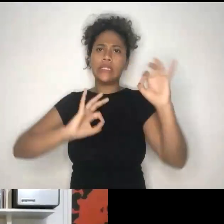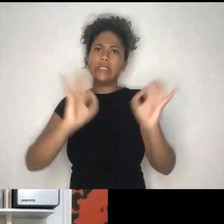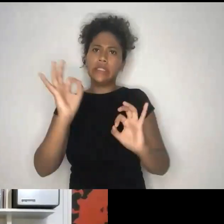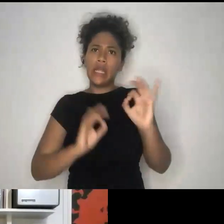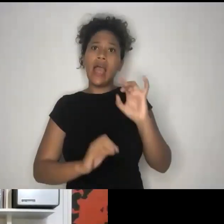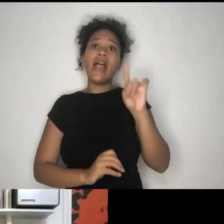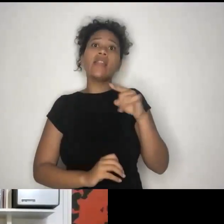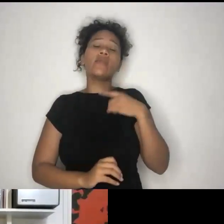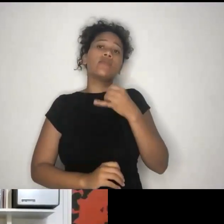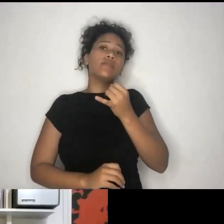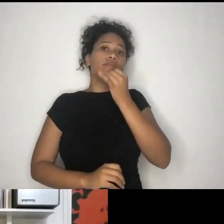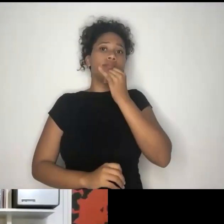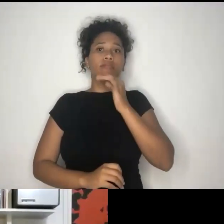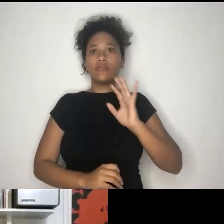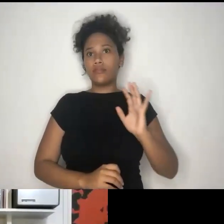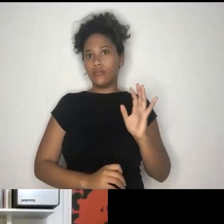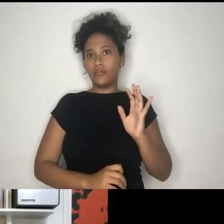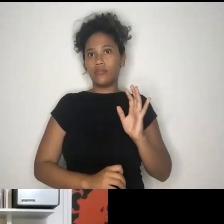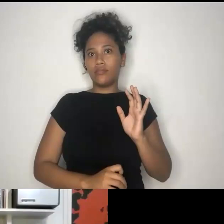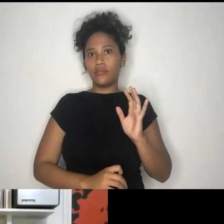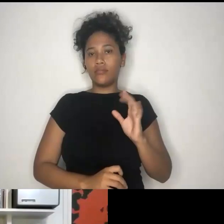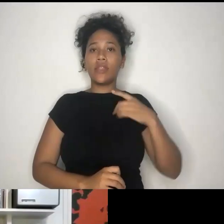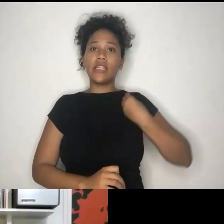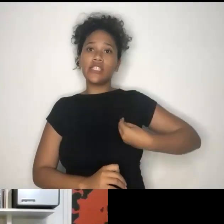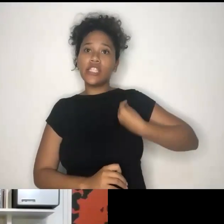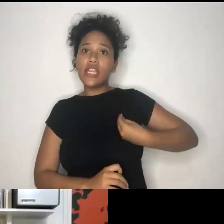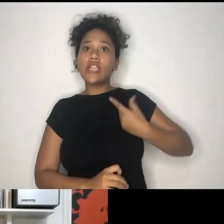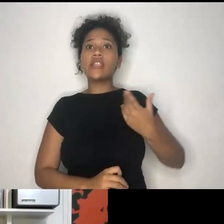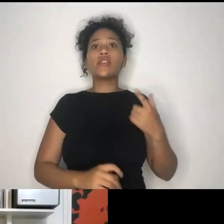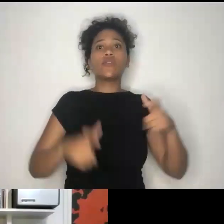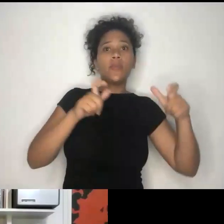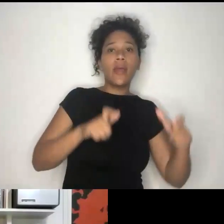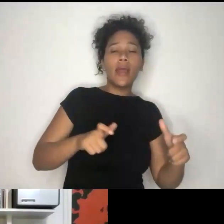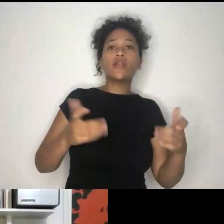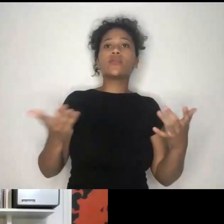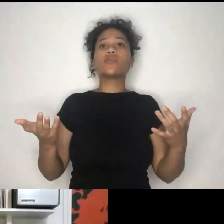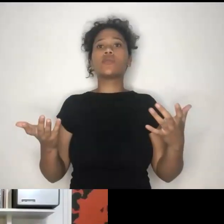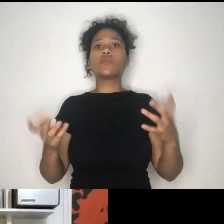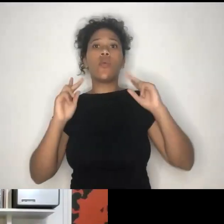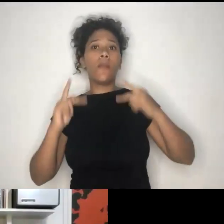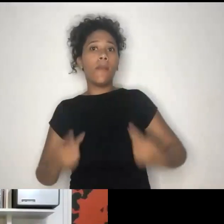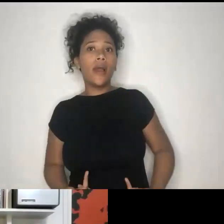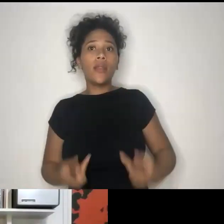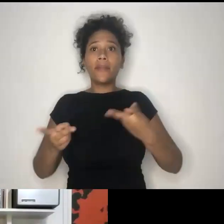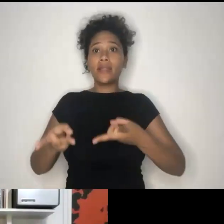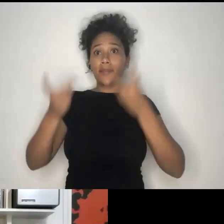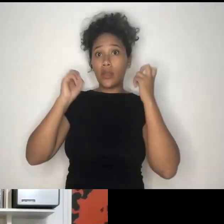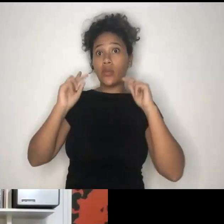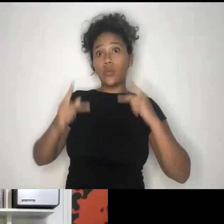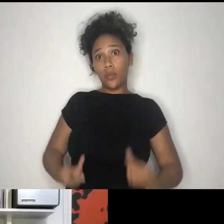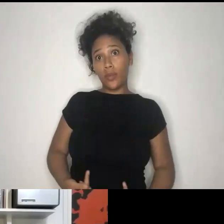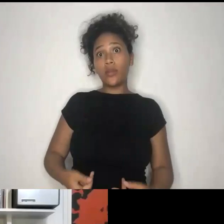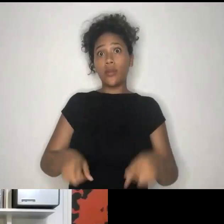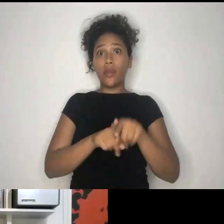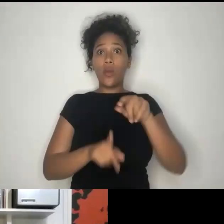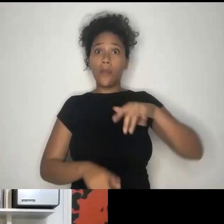tônicas genéricas entre a existência o espaço o ser humano a percepção do ser humano e o ambiente